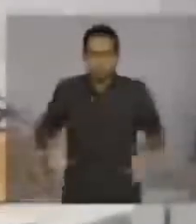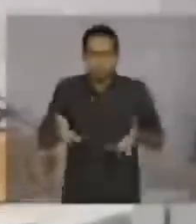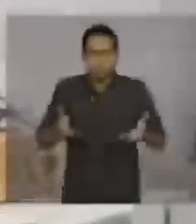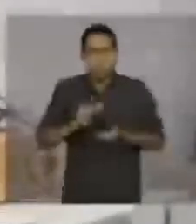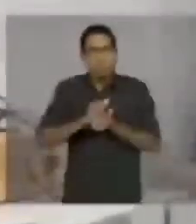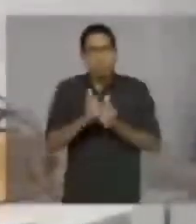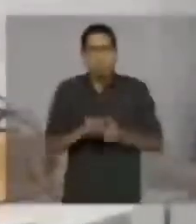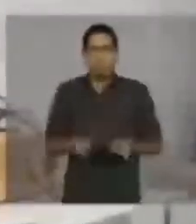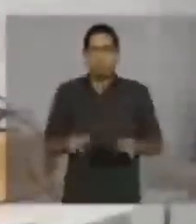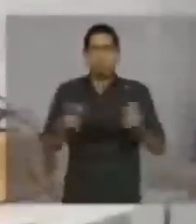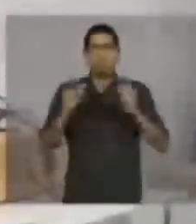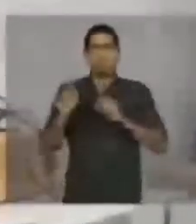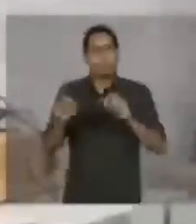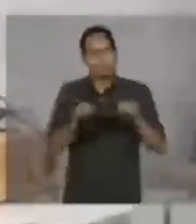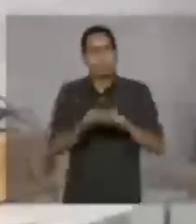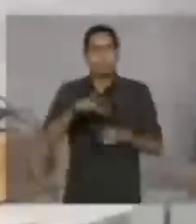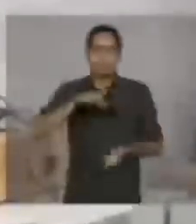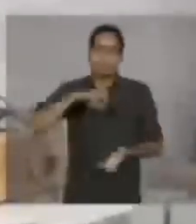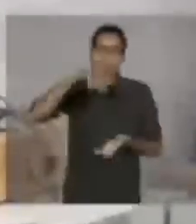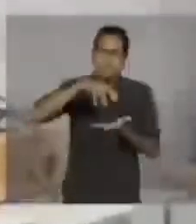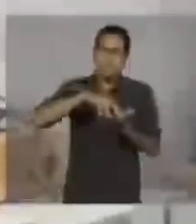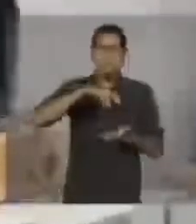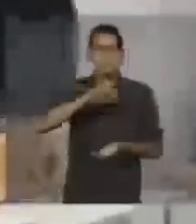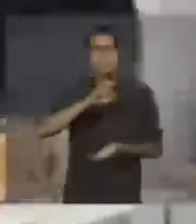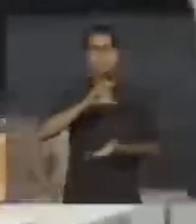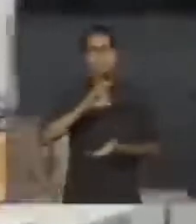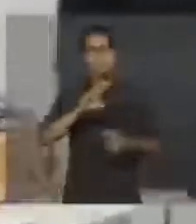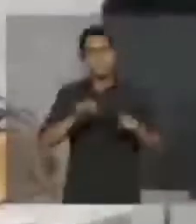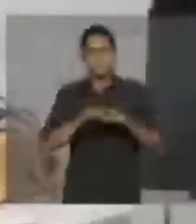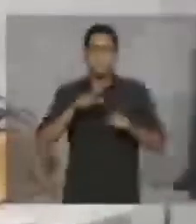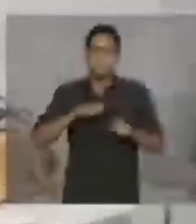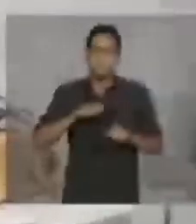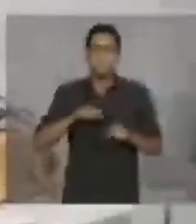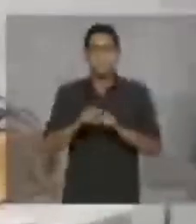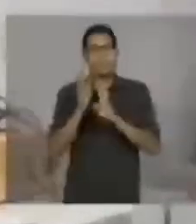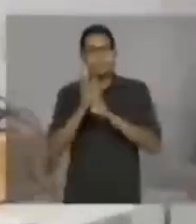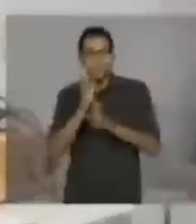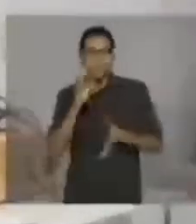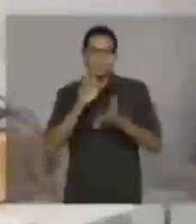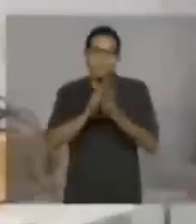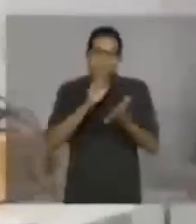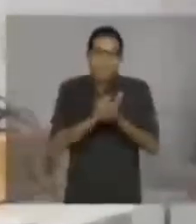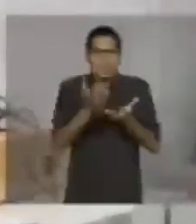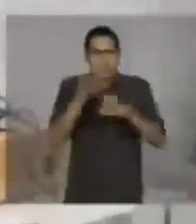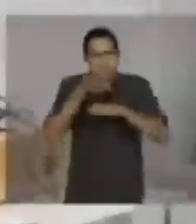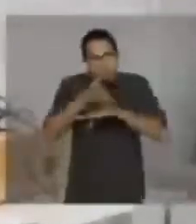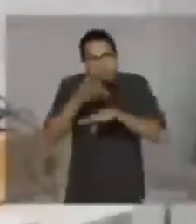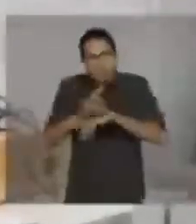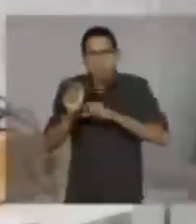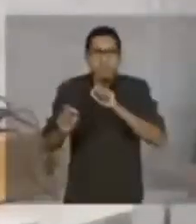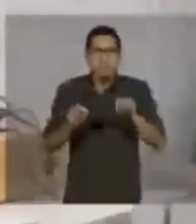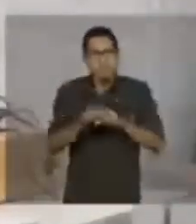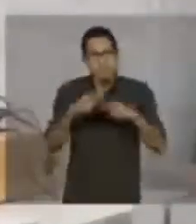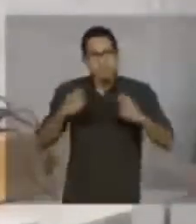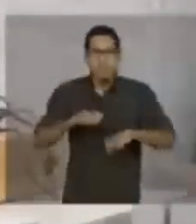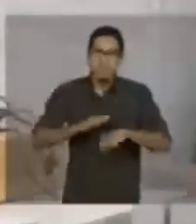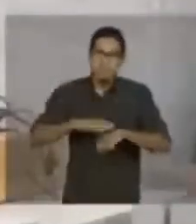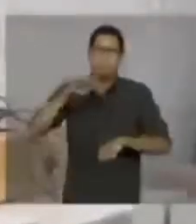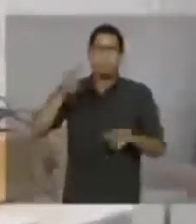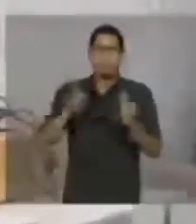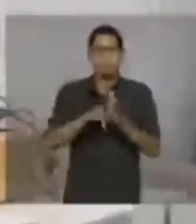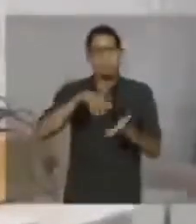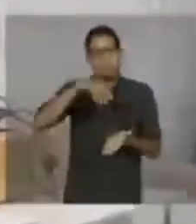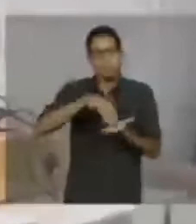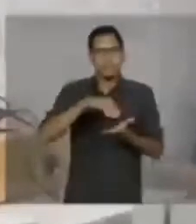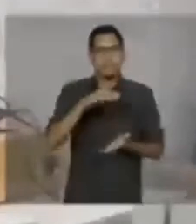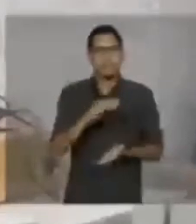altíssima qualidade. Onde tem um CEDESP, tem fila de inscrição, precisaria haver mais CEDESPs, mais CC Inters, que é uma